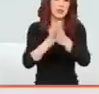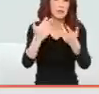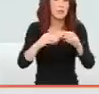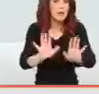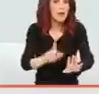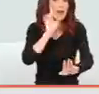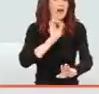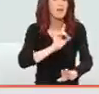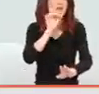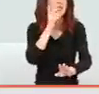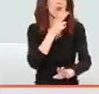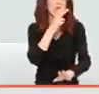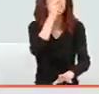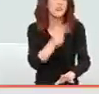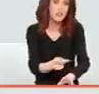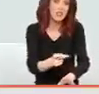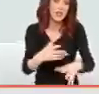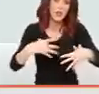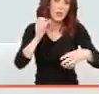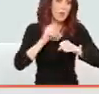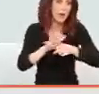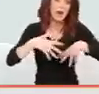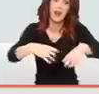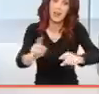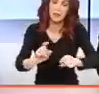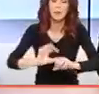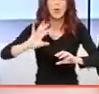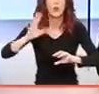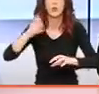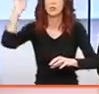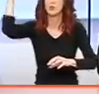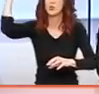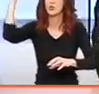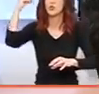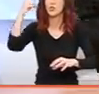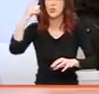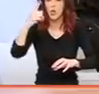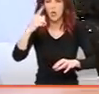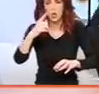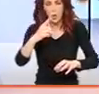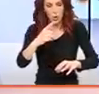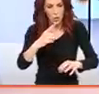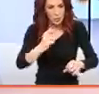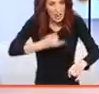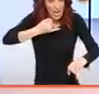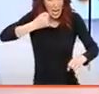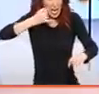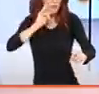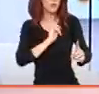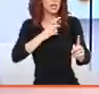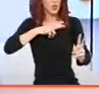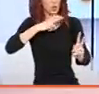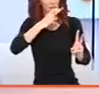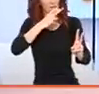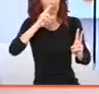Tudo o que é mau, menos a medonha. O sol quando nasce. O sol quando nasce assusta-se com a medonha. Exatamente, lá está. Ora, o que é que